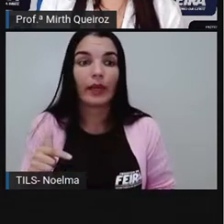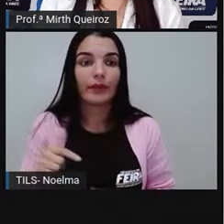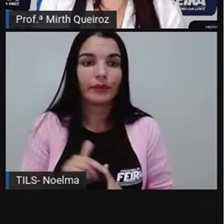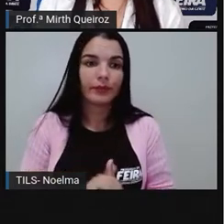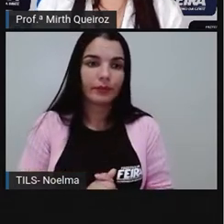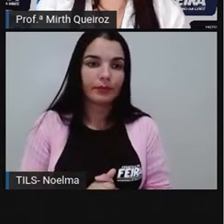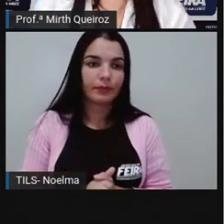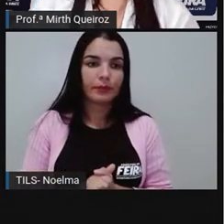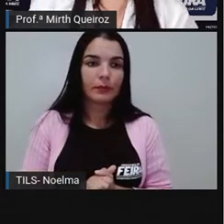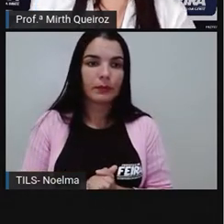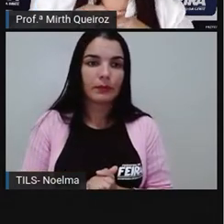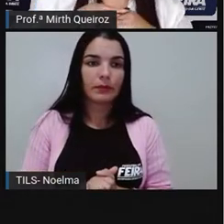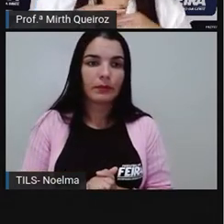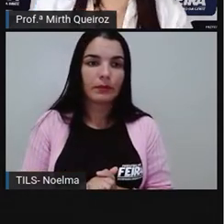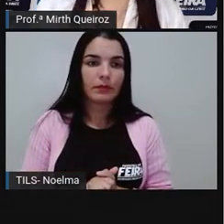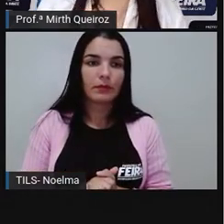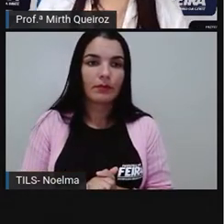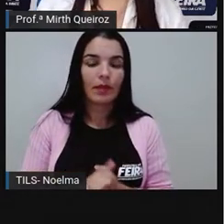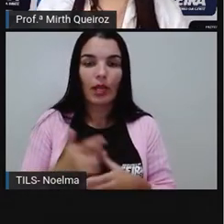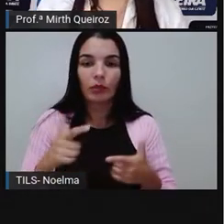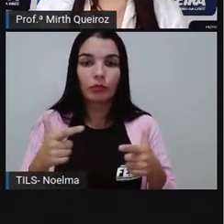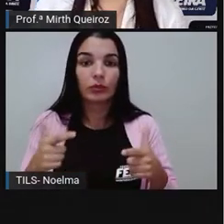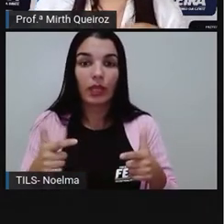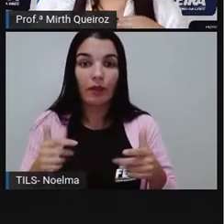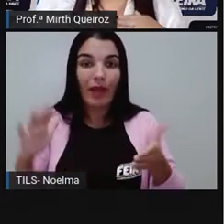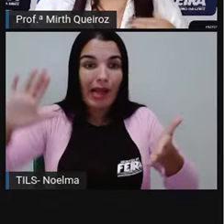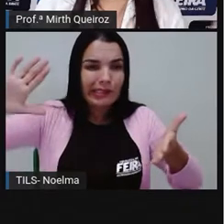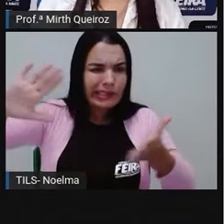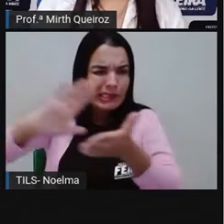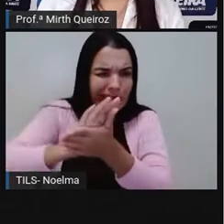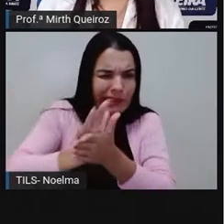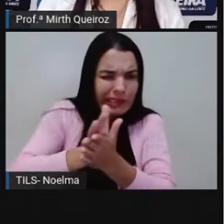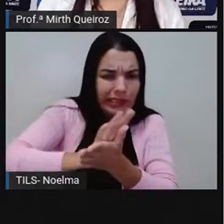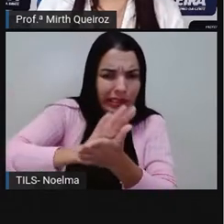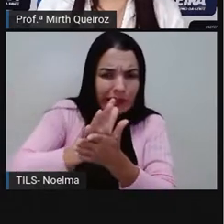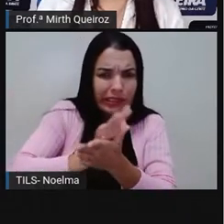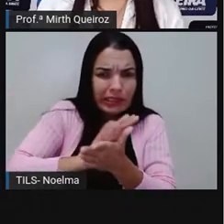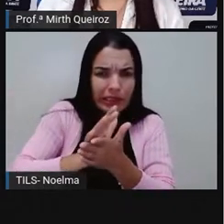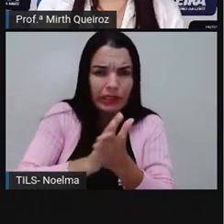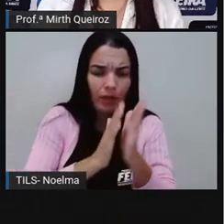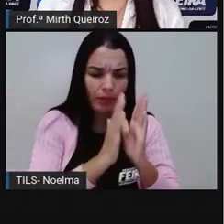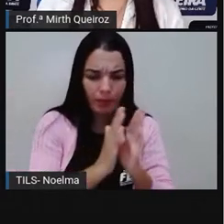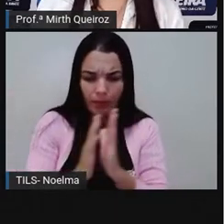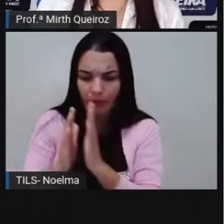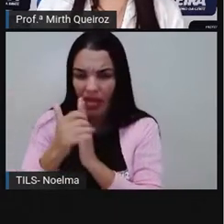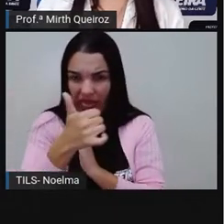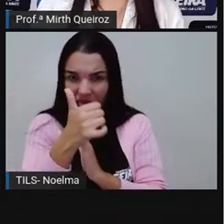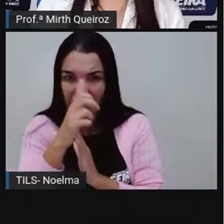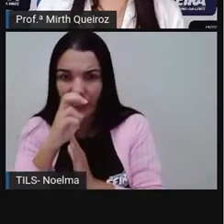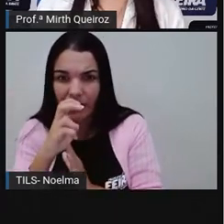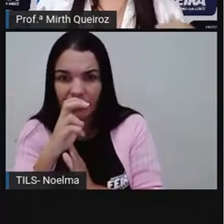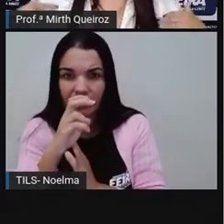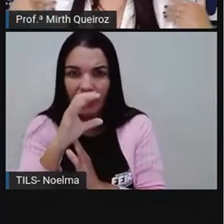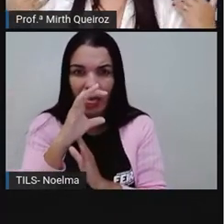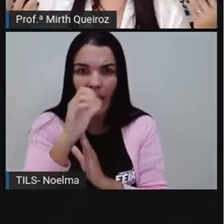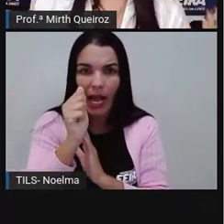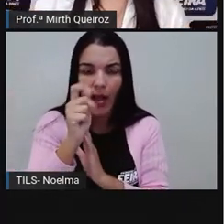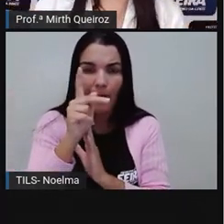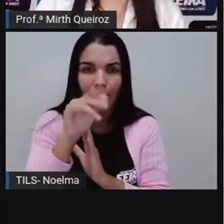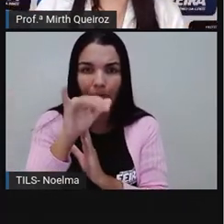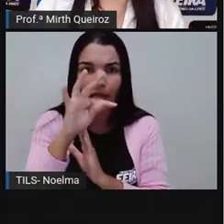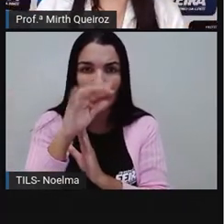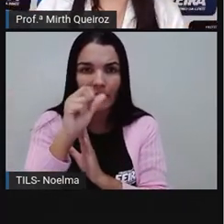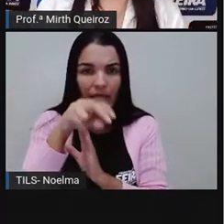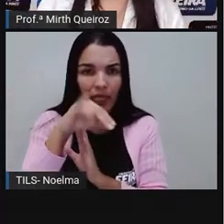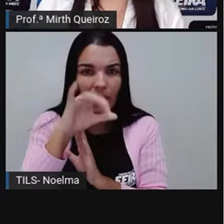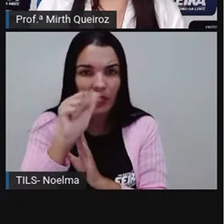assim, uma extinção, né? Não se retirou aí as capitanias hereditárias. Ele veio para